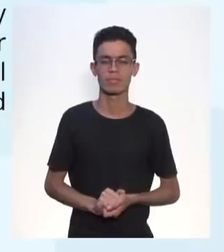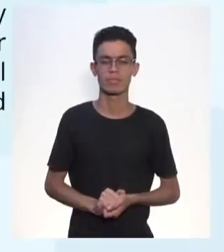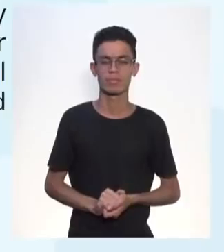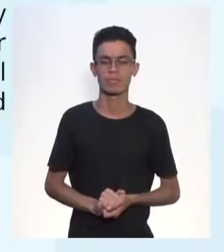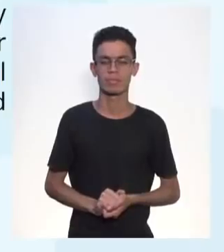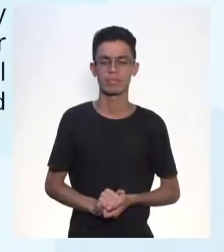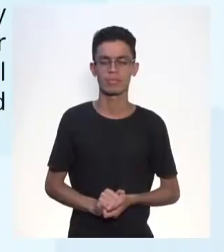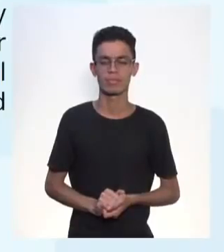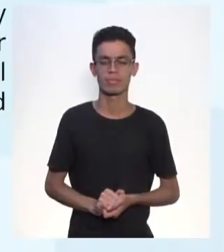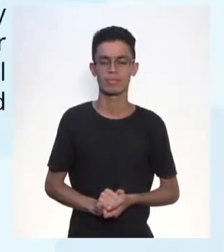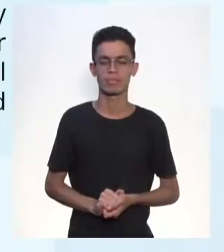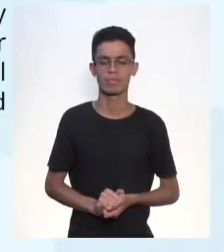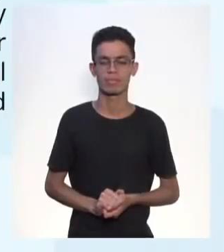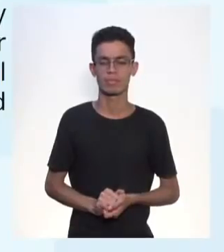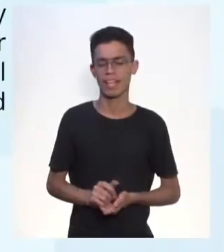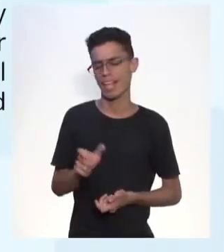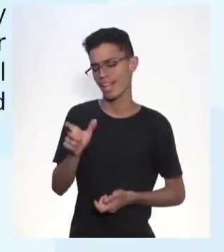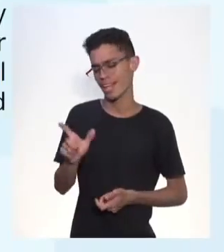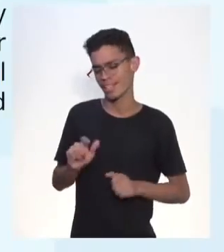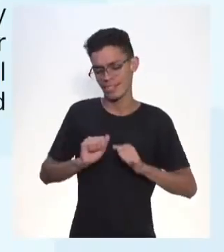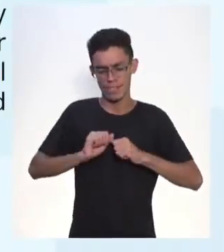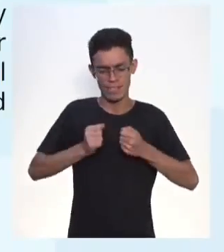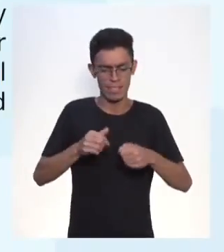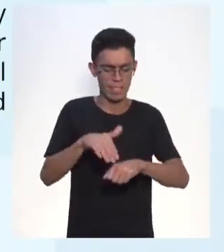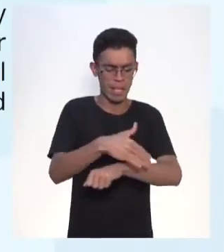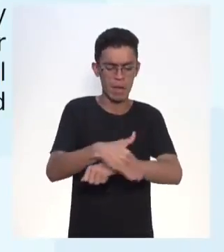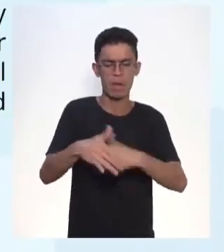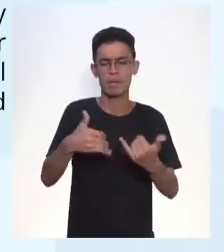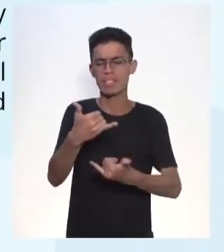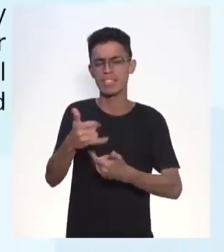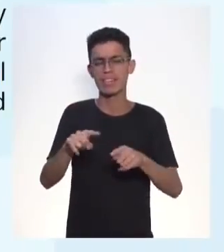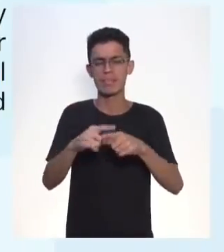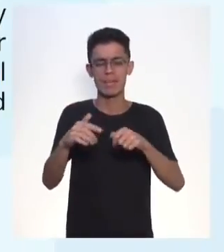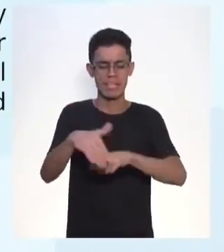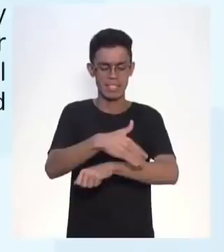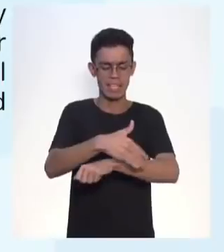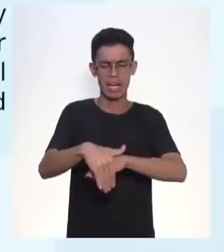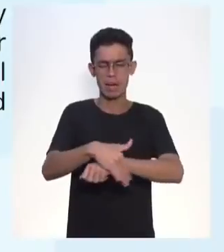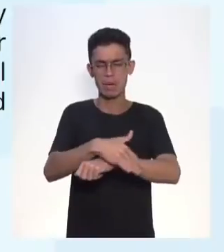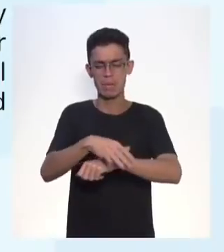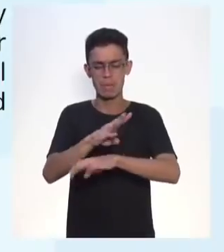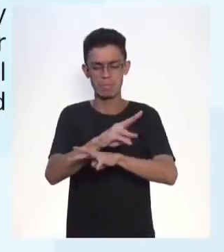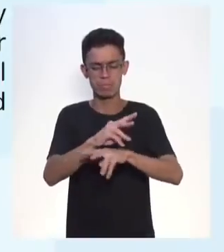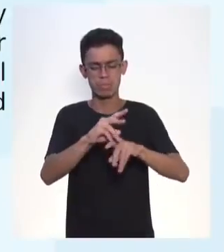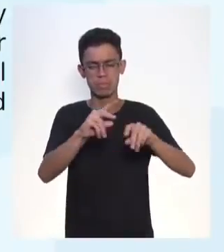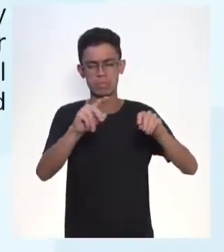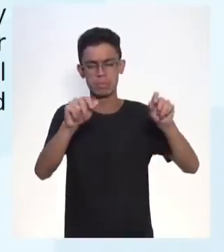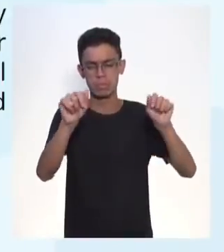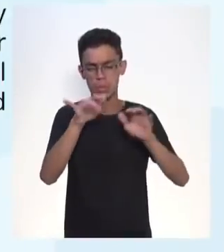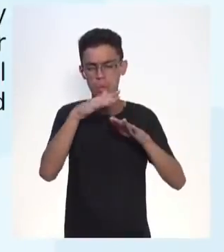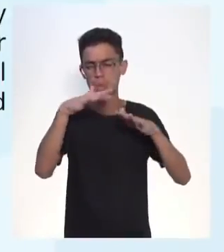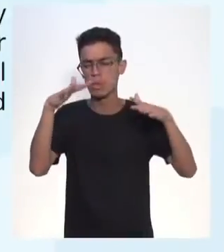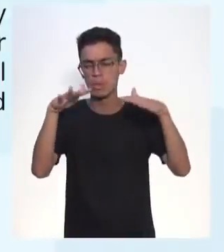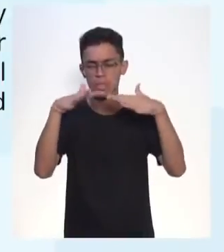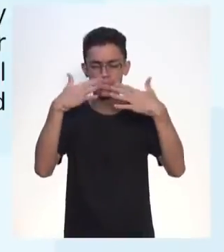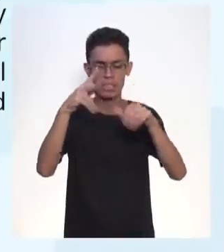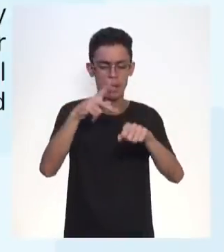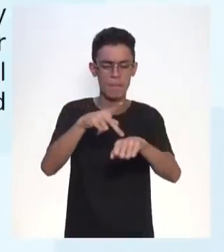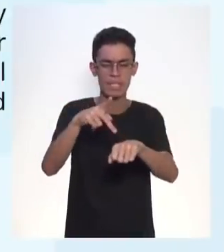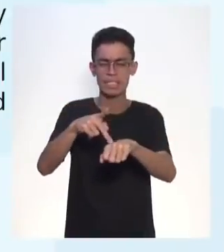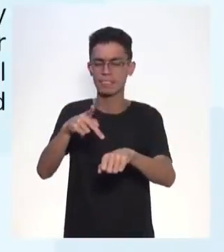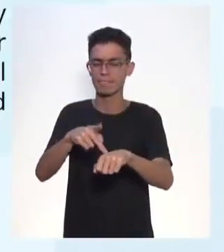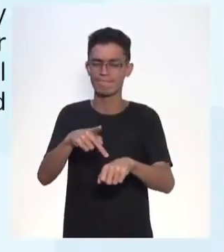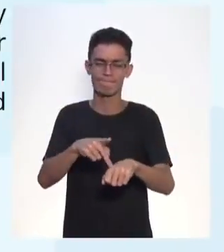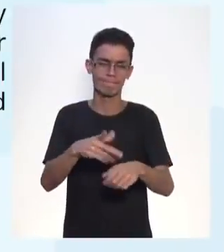and full of stones. Eles tentaram brincar na rua, mas a rua agora era muito empoeirada e cheia de pedras